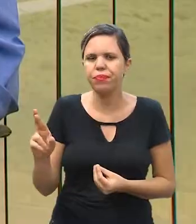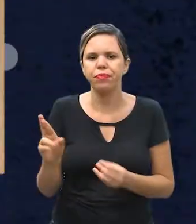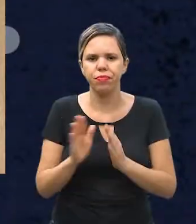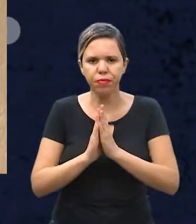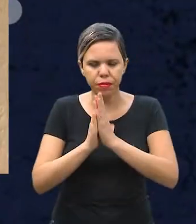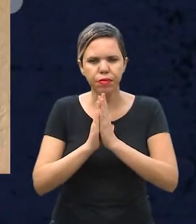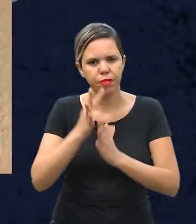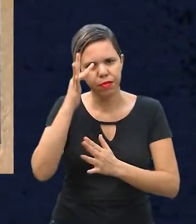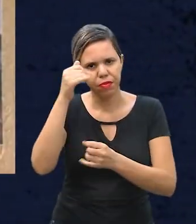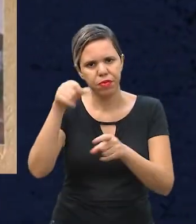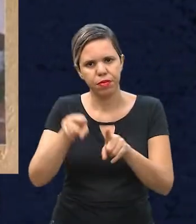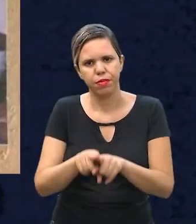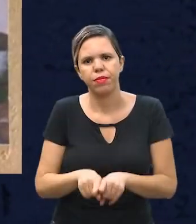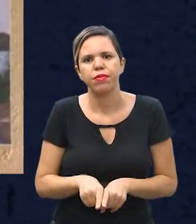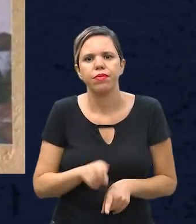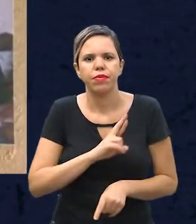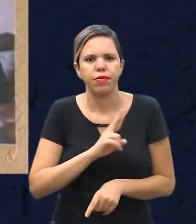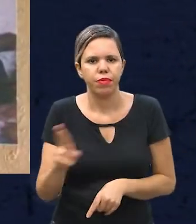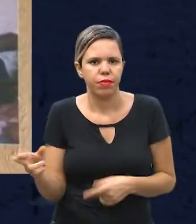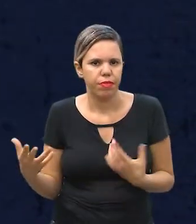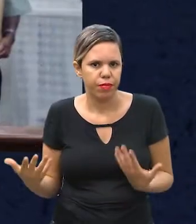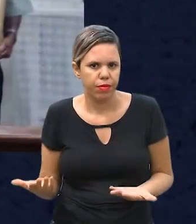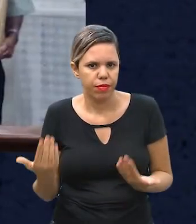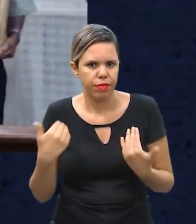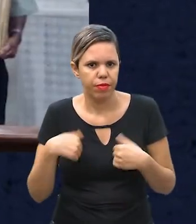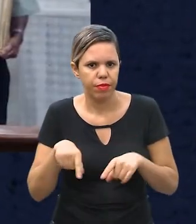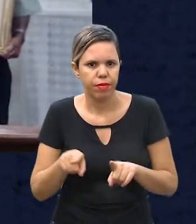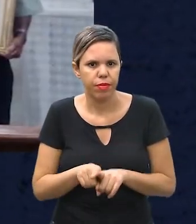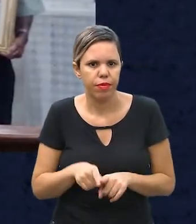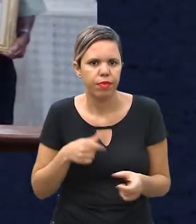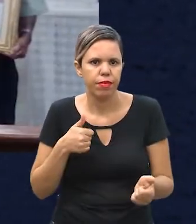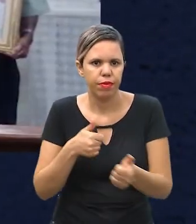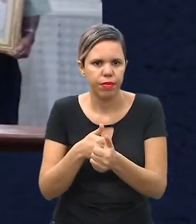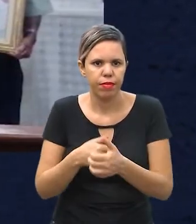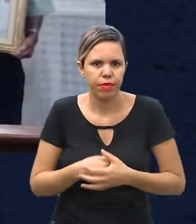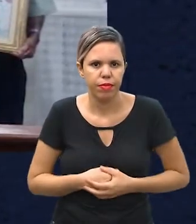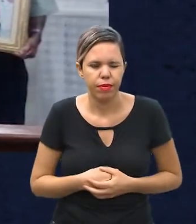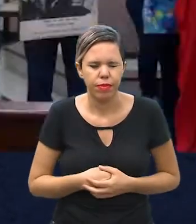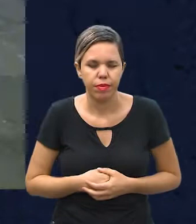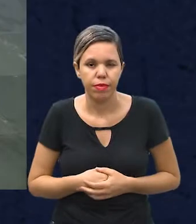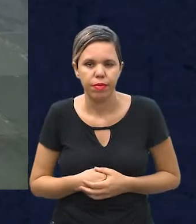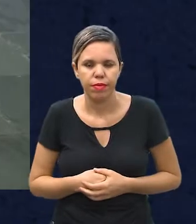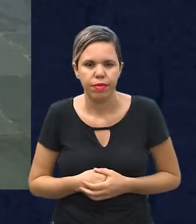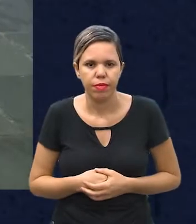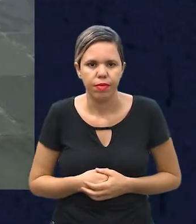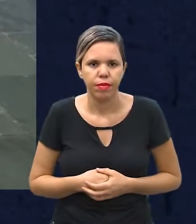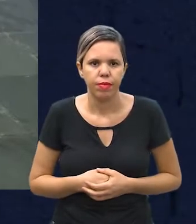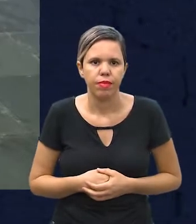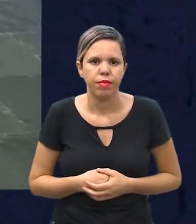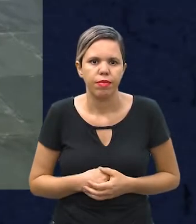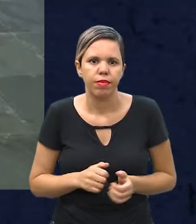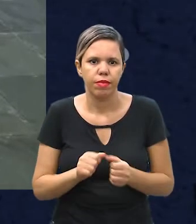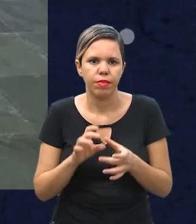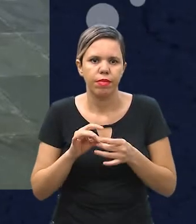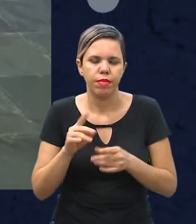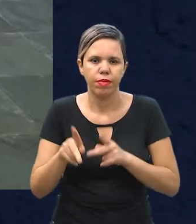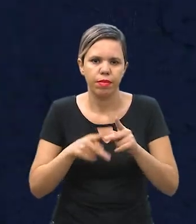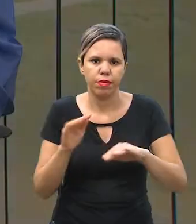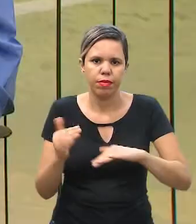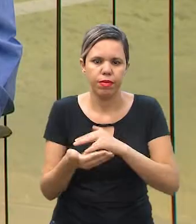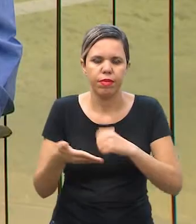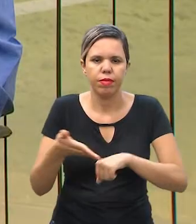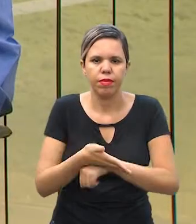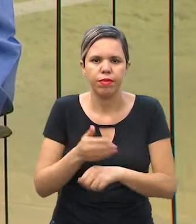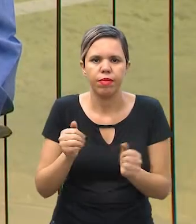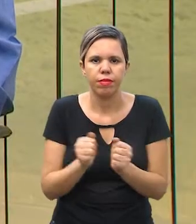muito religiosos, né? Então... E eu acabei me aproximando através deles, né, das comunidades,